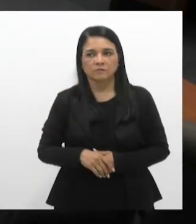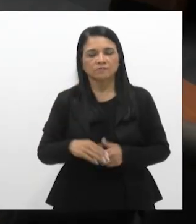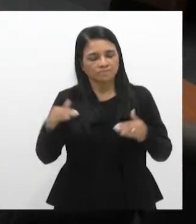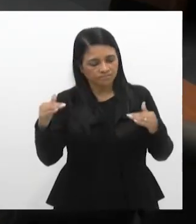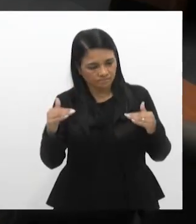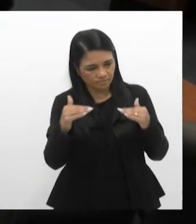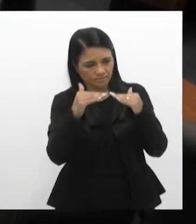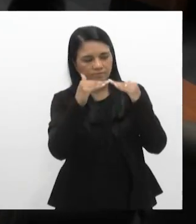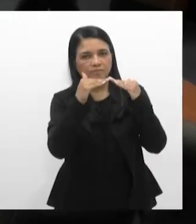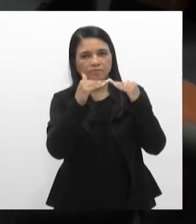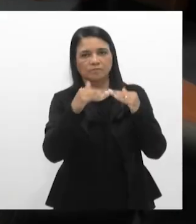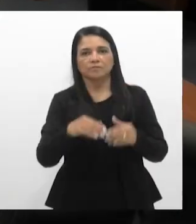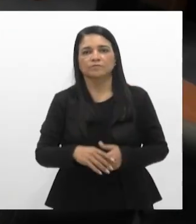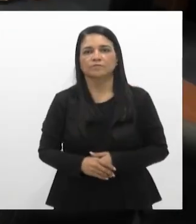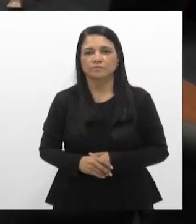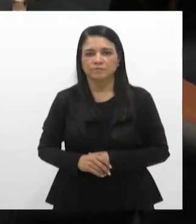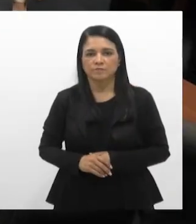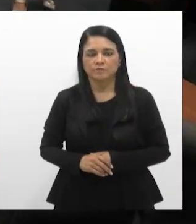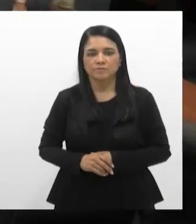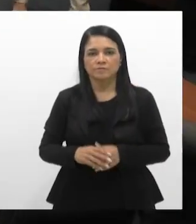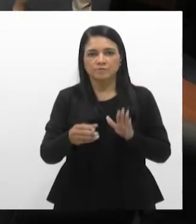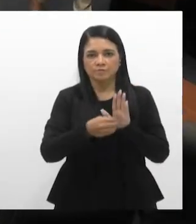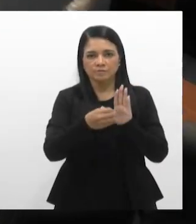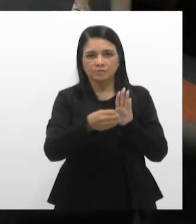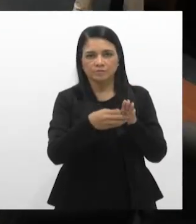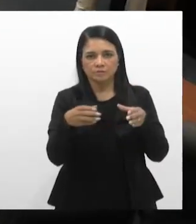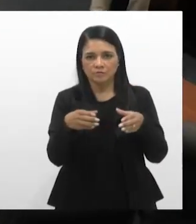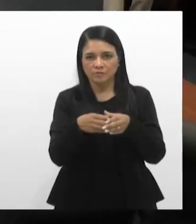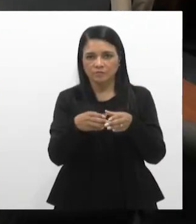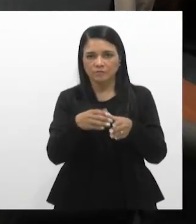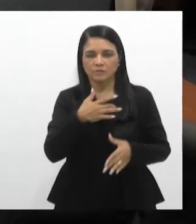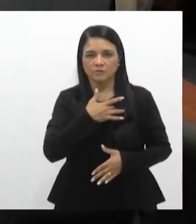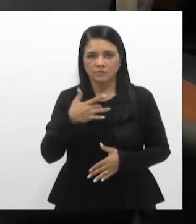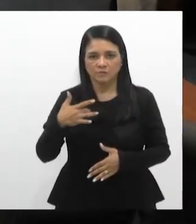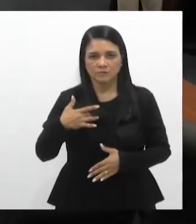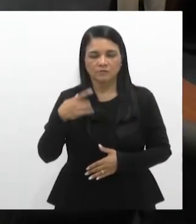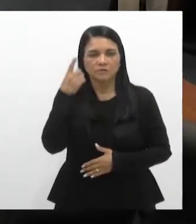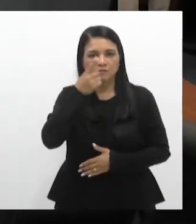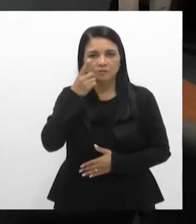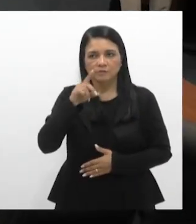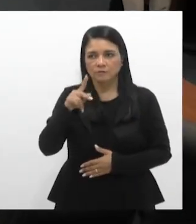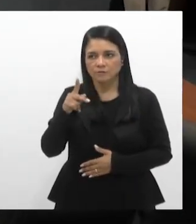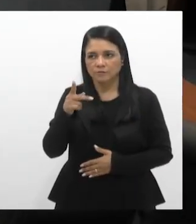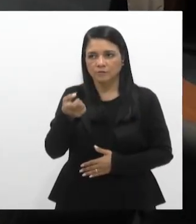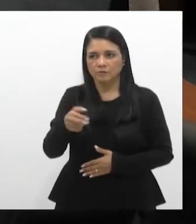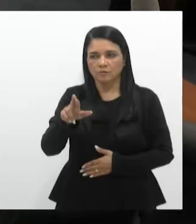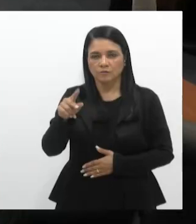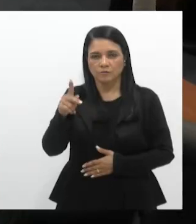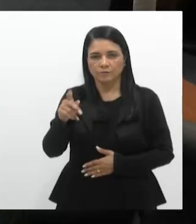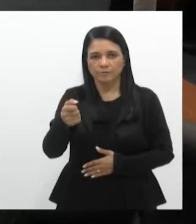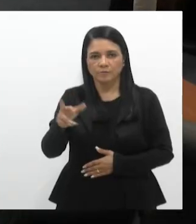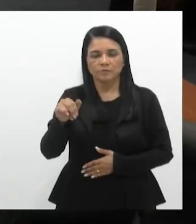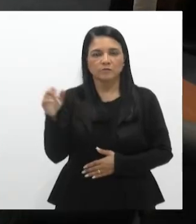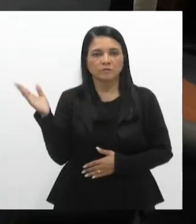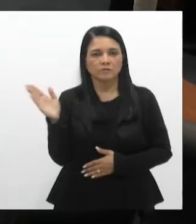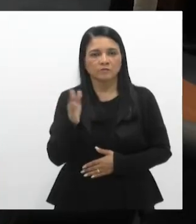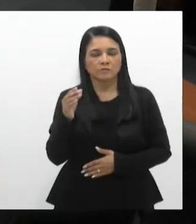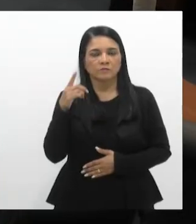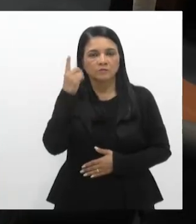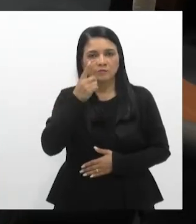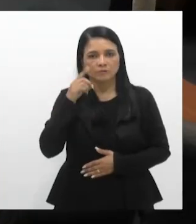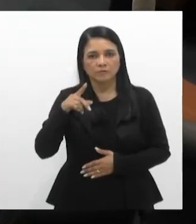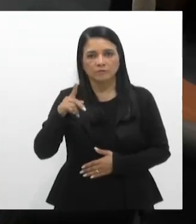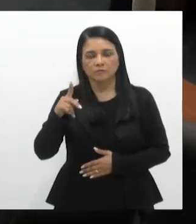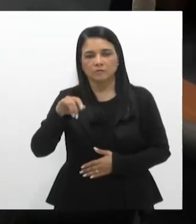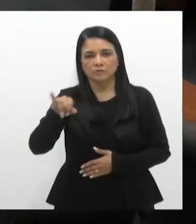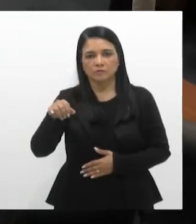Favorável, presidente. Para emitir parecer pela Comissão de Saúde, deputado Dr. Pedro Ricardo, deputado Vitor Júnior, deputado